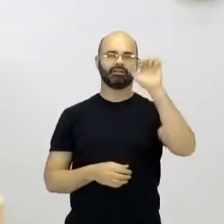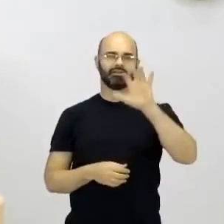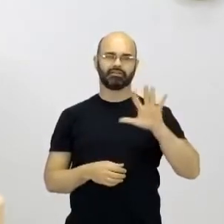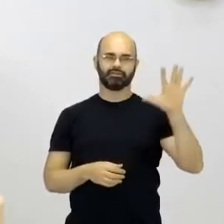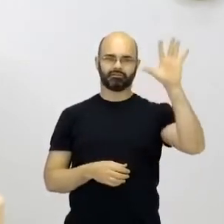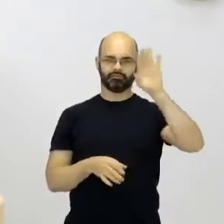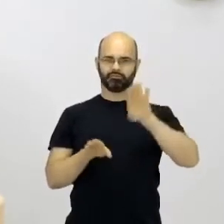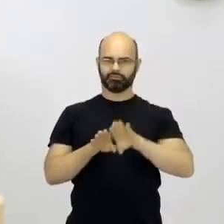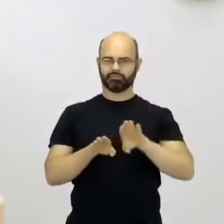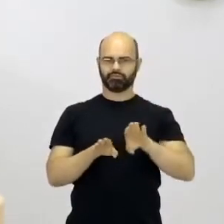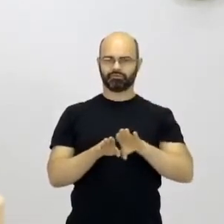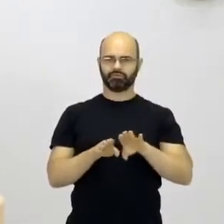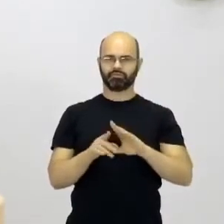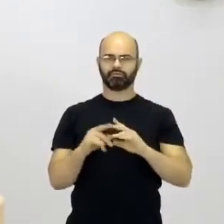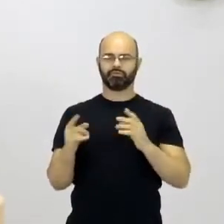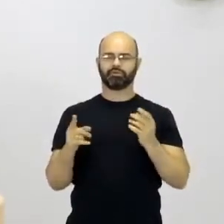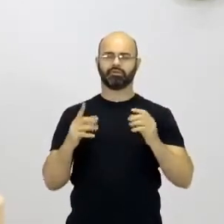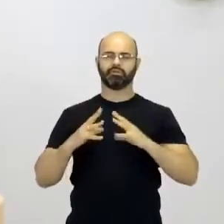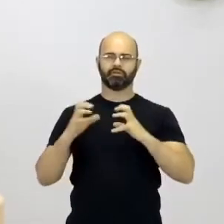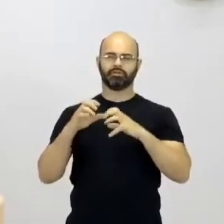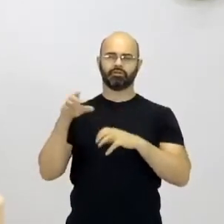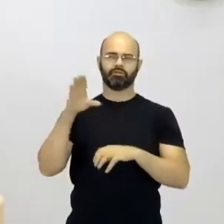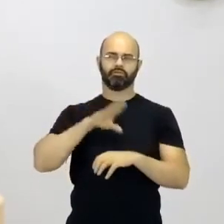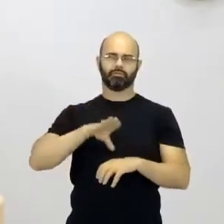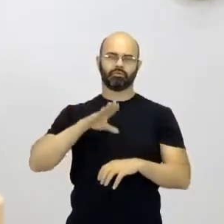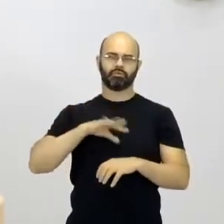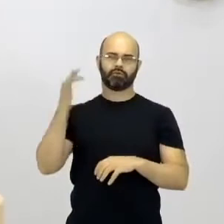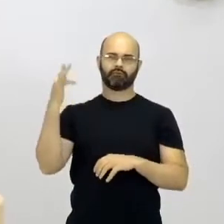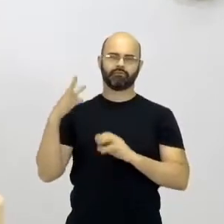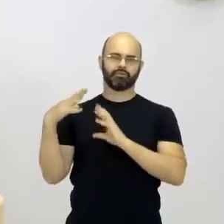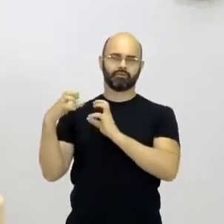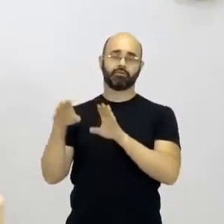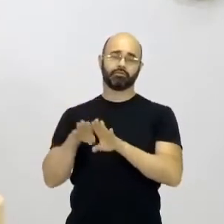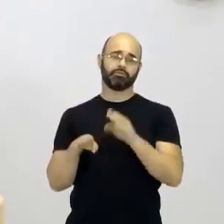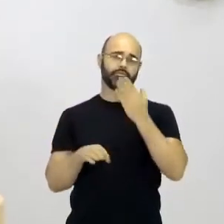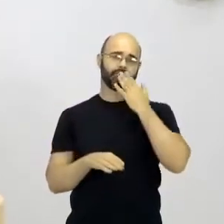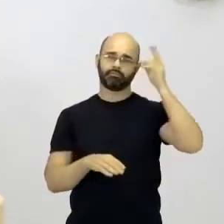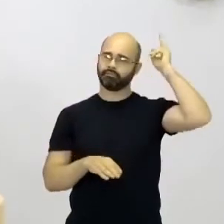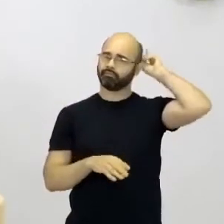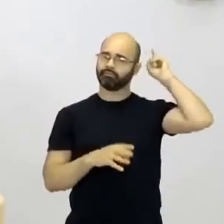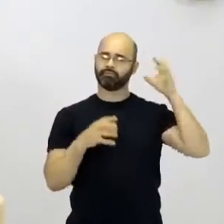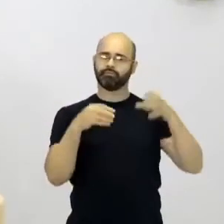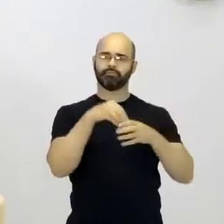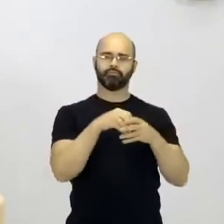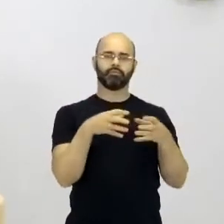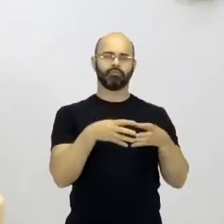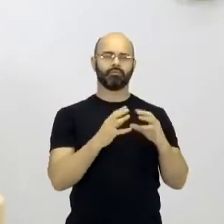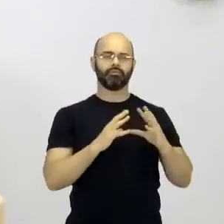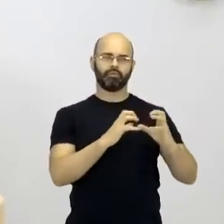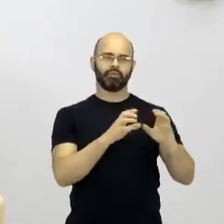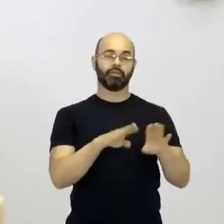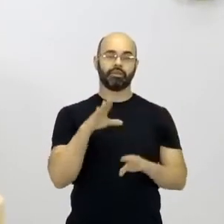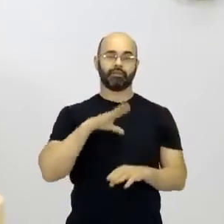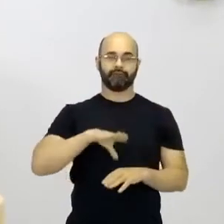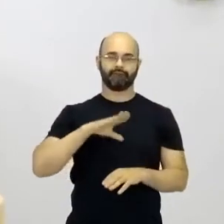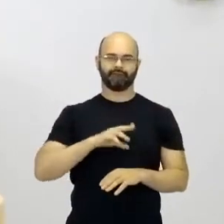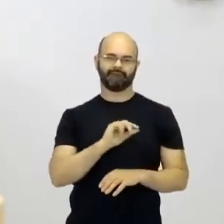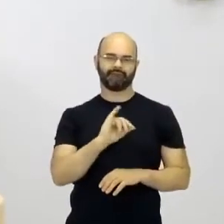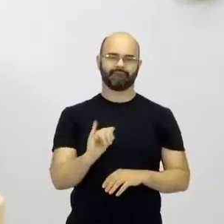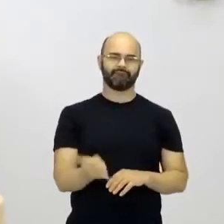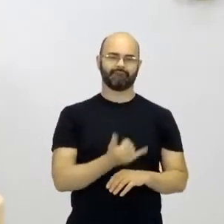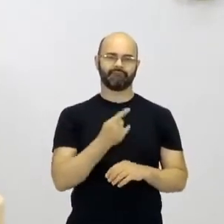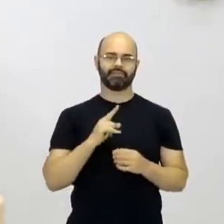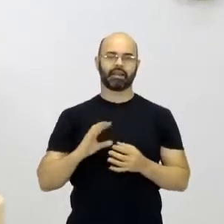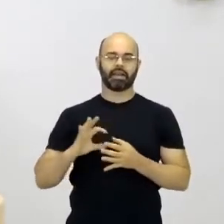estavam também em guerras lá, Portugal, França, mas os indígenas também tinham ali as suas rivalidades. E os portugueses se aproveitaram disso e foram